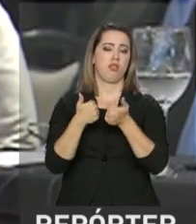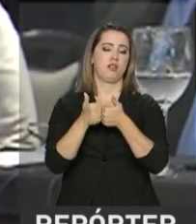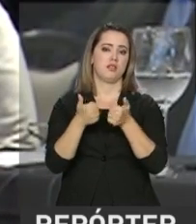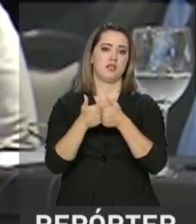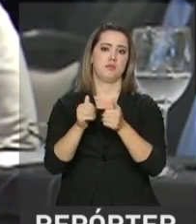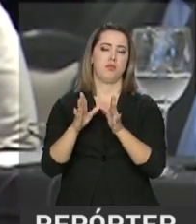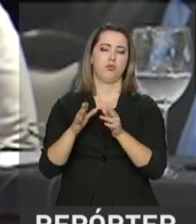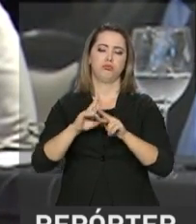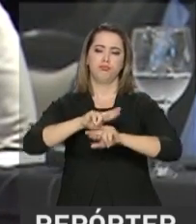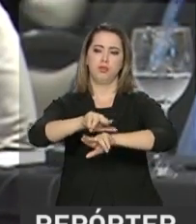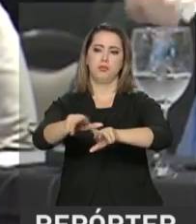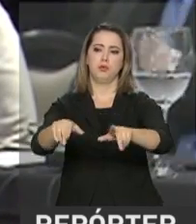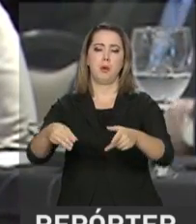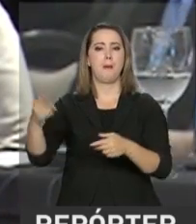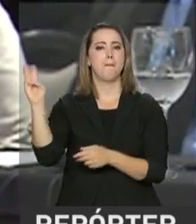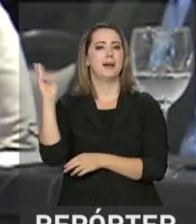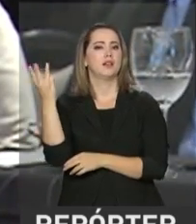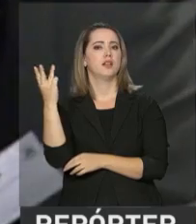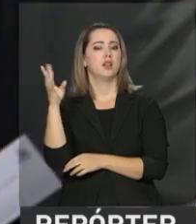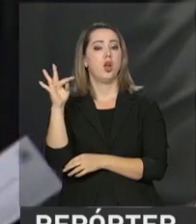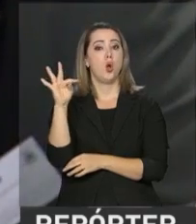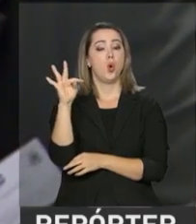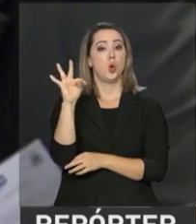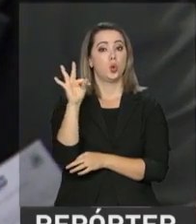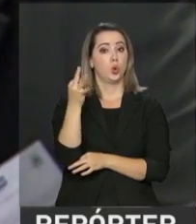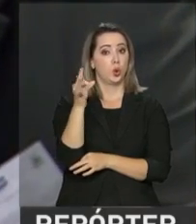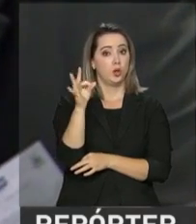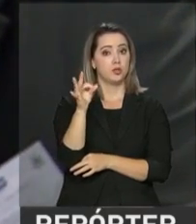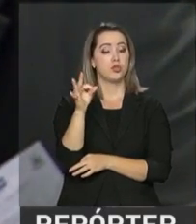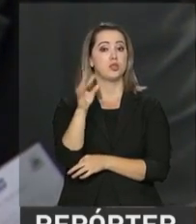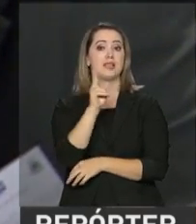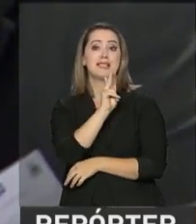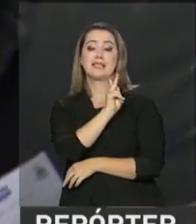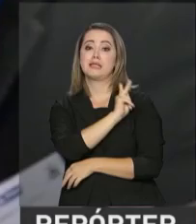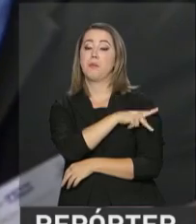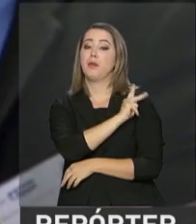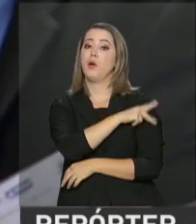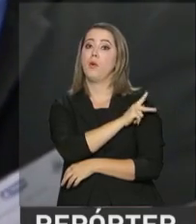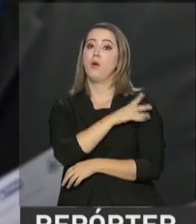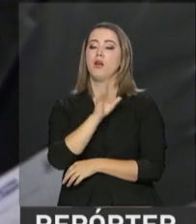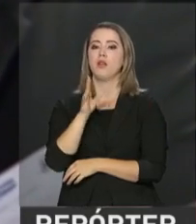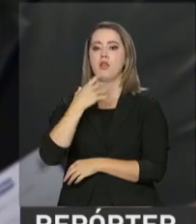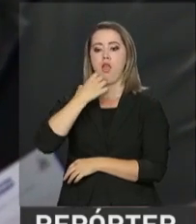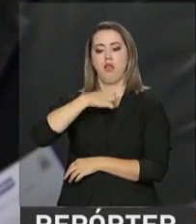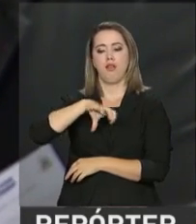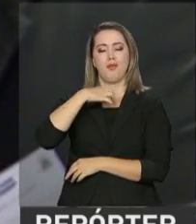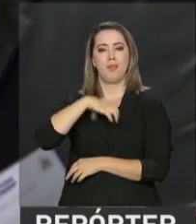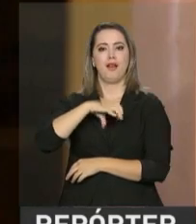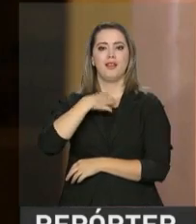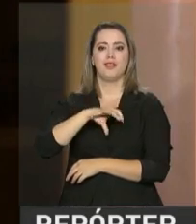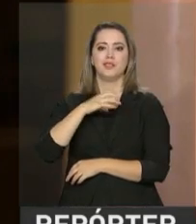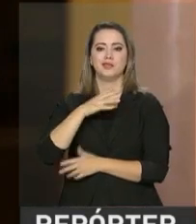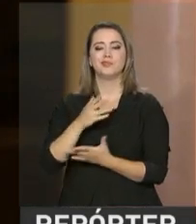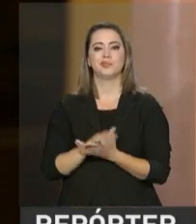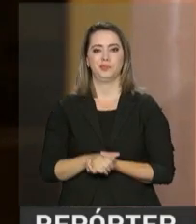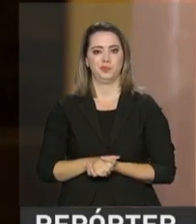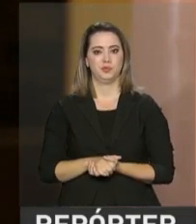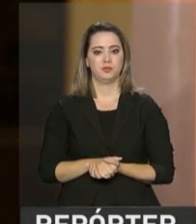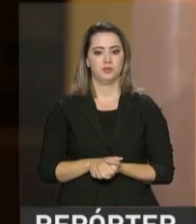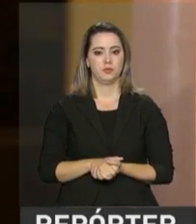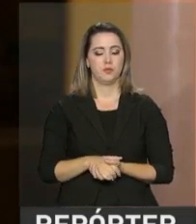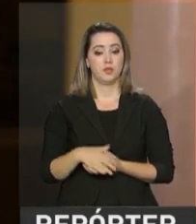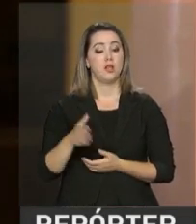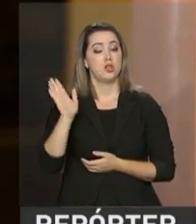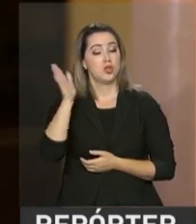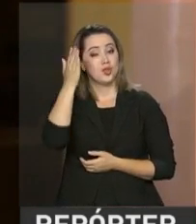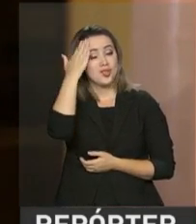Mato Piba, entre Maranhão, Tocantins, Piauí e Bahia, considerada a mais nova fronteira agrícola brasileira. Hoje nós sabemos que o Porto